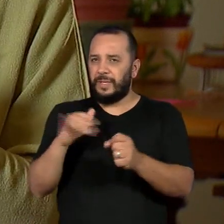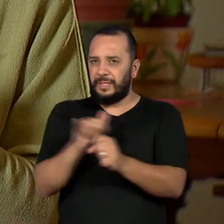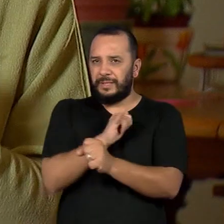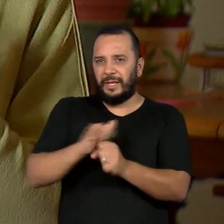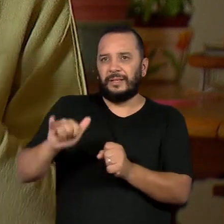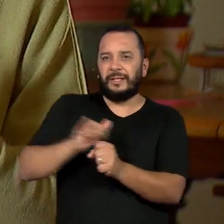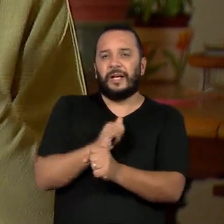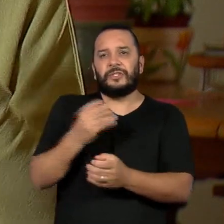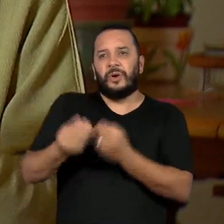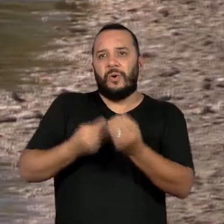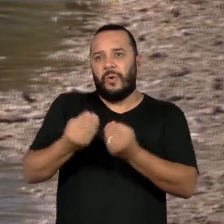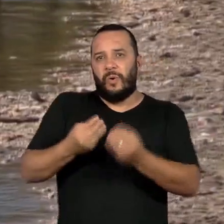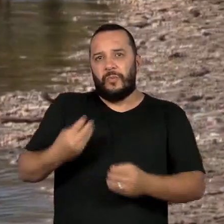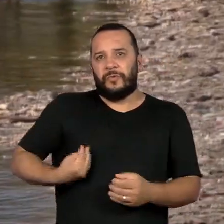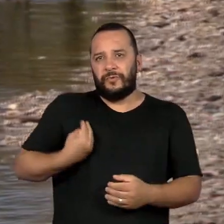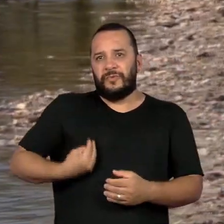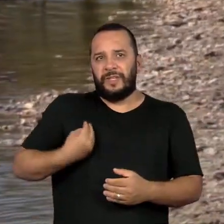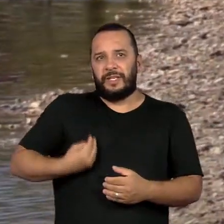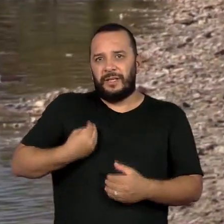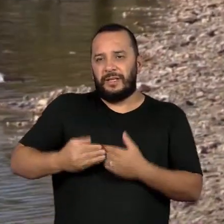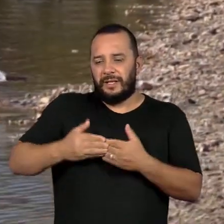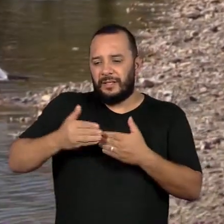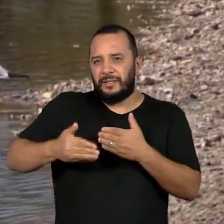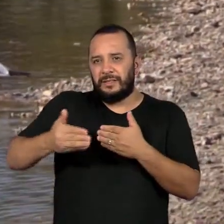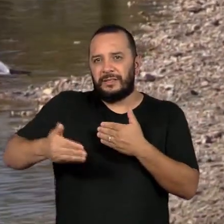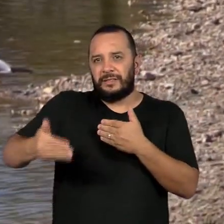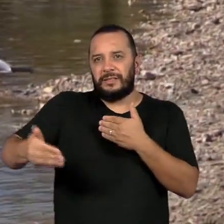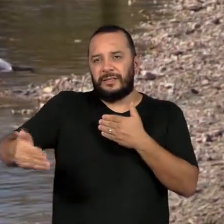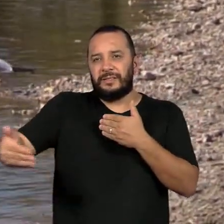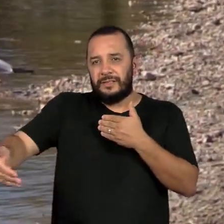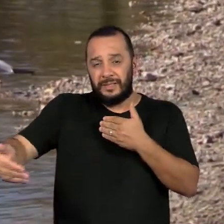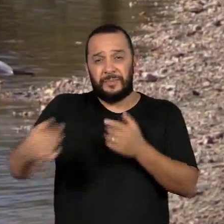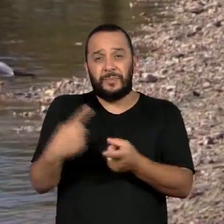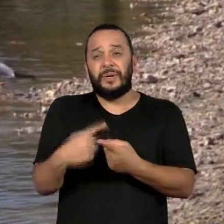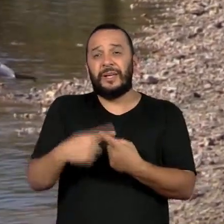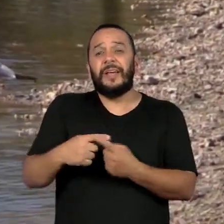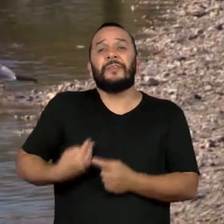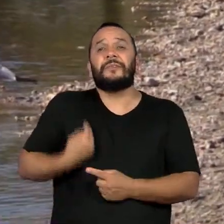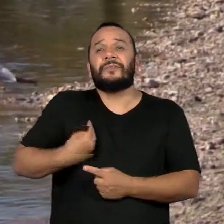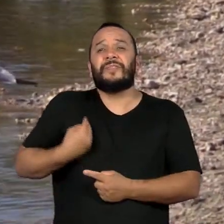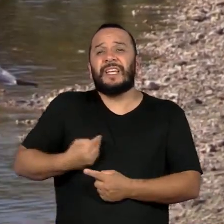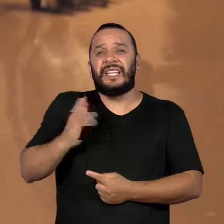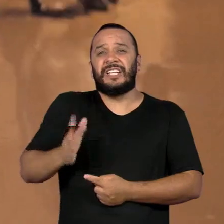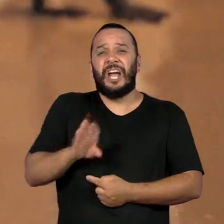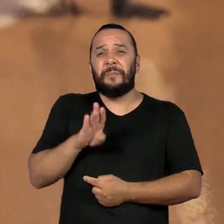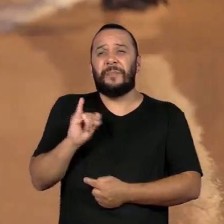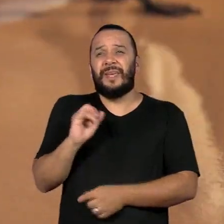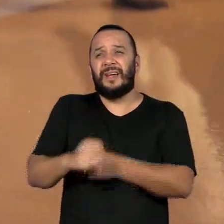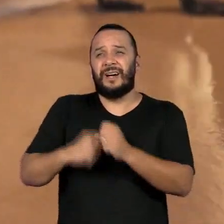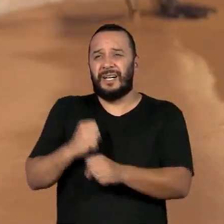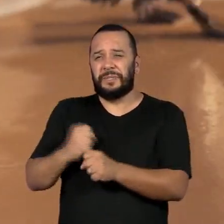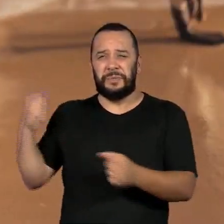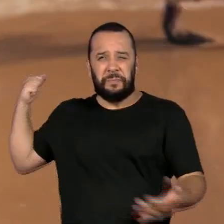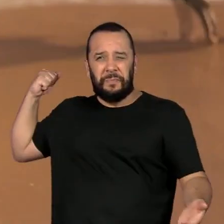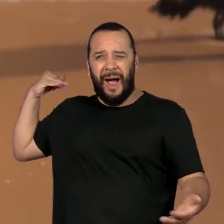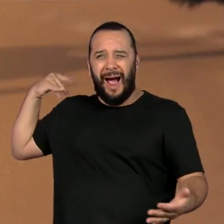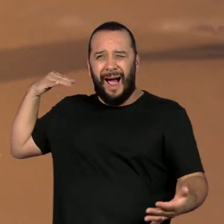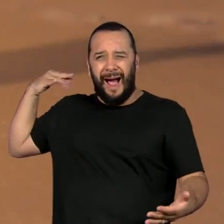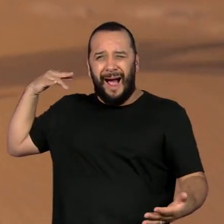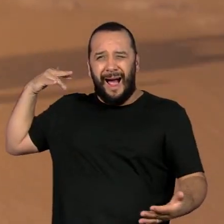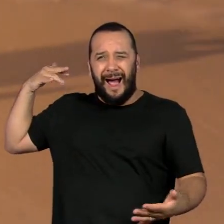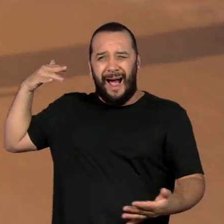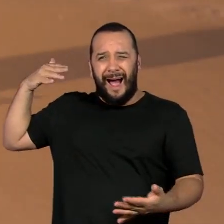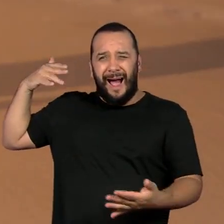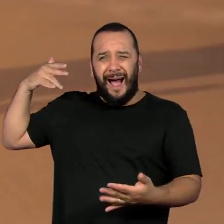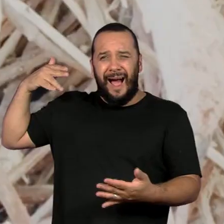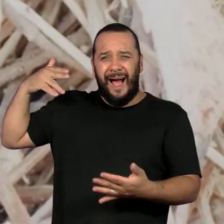da vida de cada ser. A vida na Terra existe há muitos bilhões de anos, muito antes do ser humano